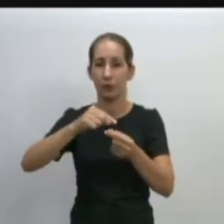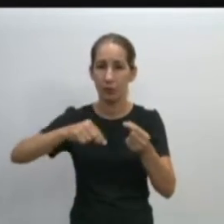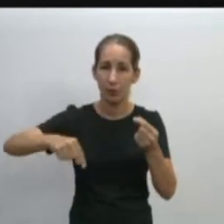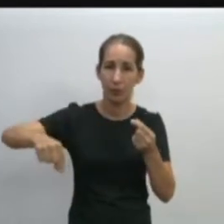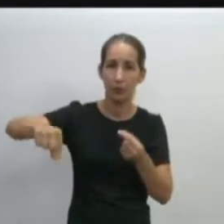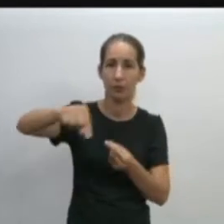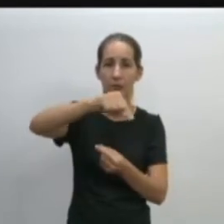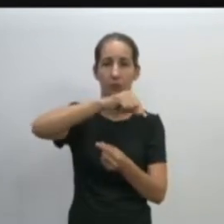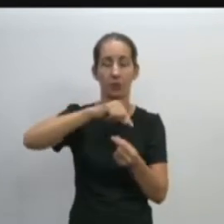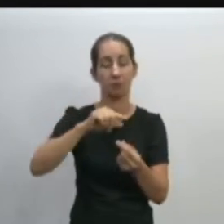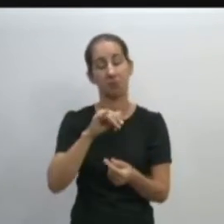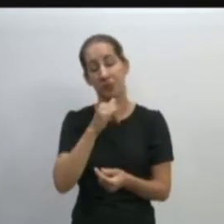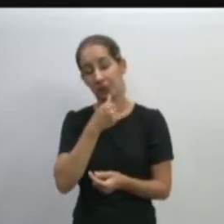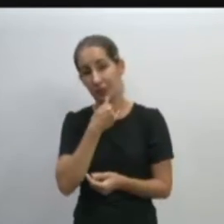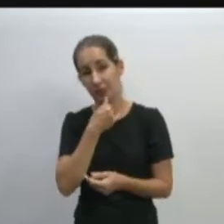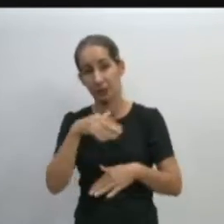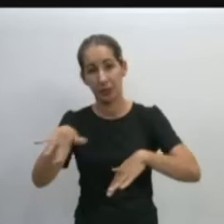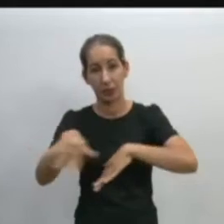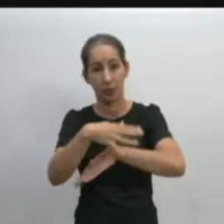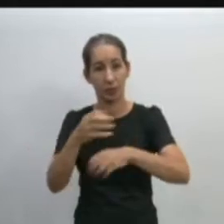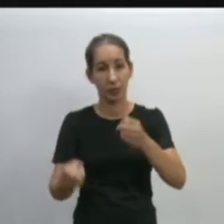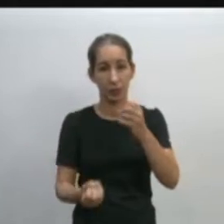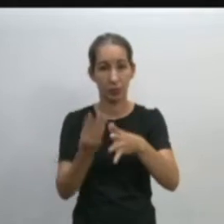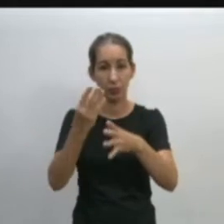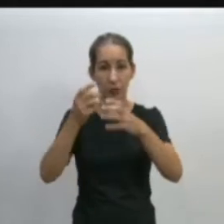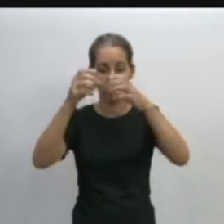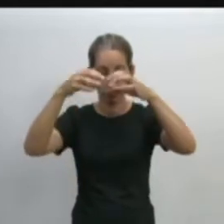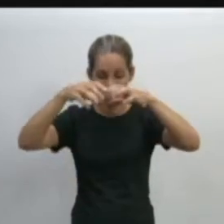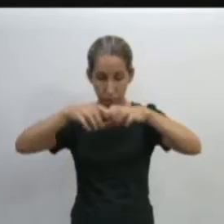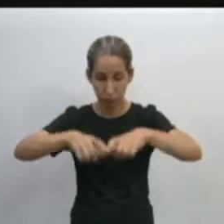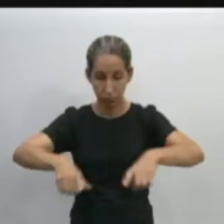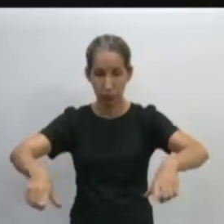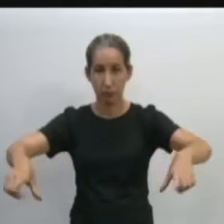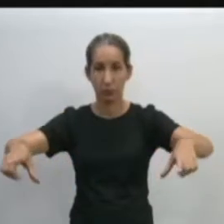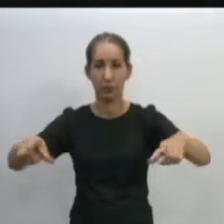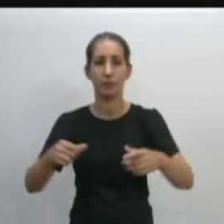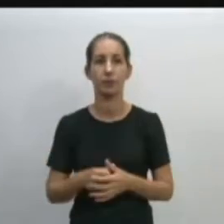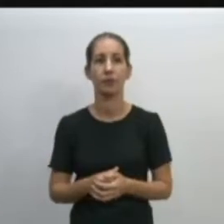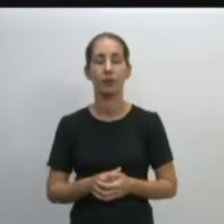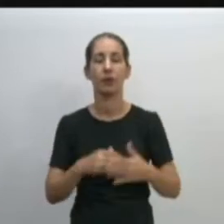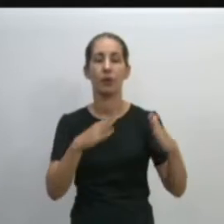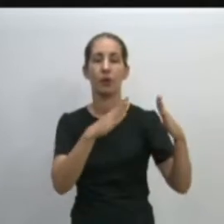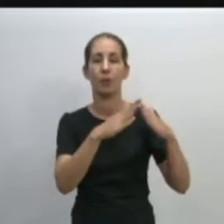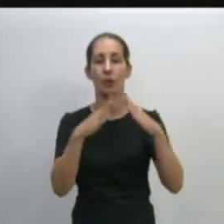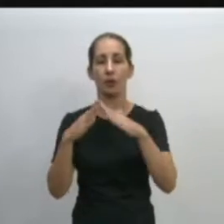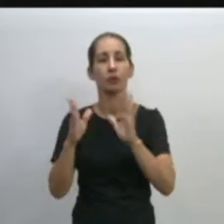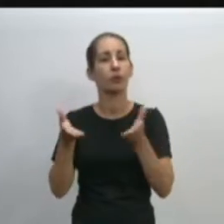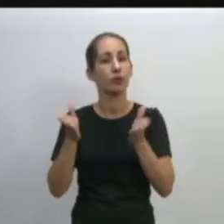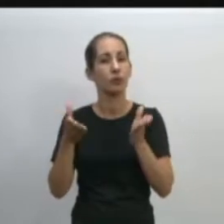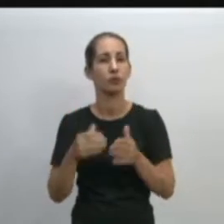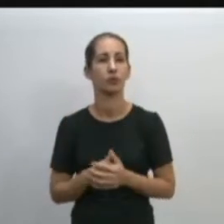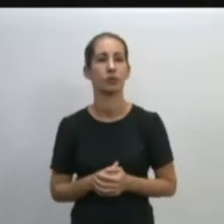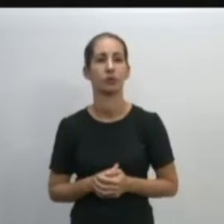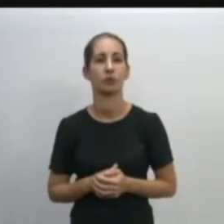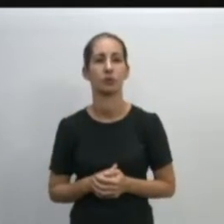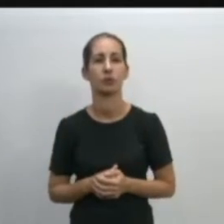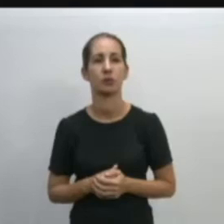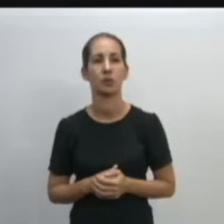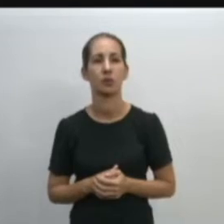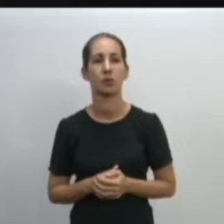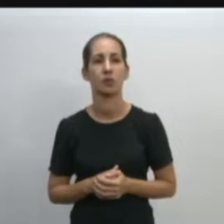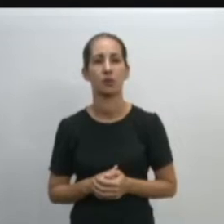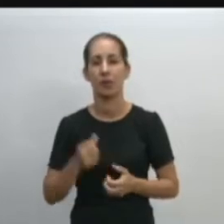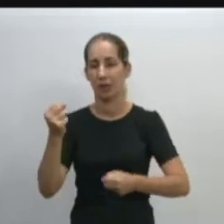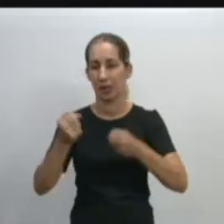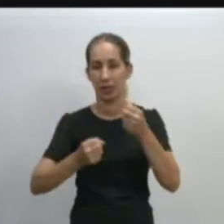né? Infelizmente, a rua criou uma cratera, né? Os moradores hoje, né, acabaram colocando, né, para que